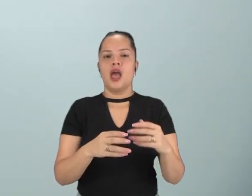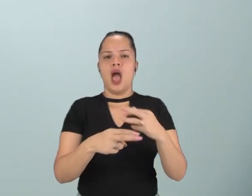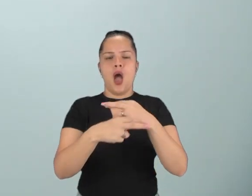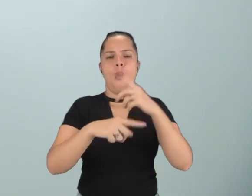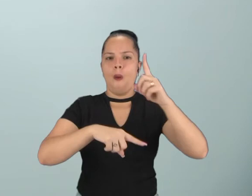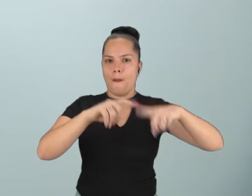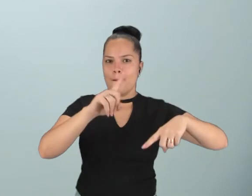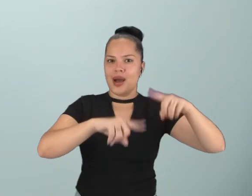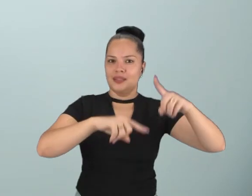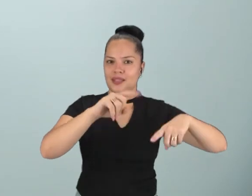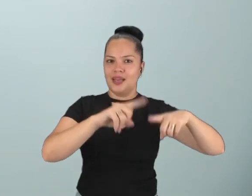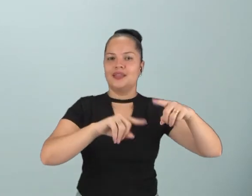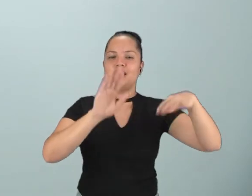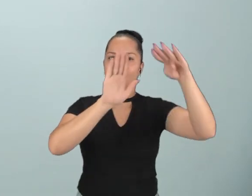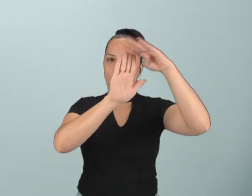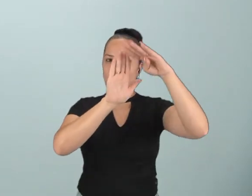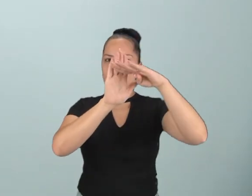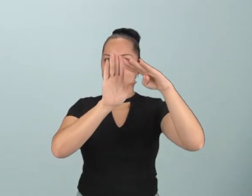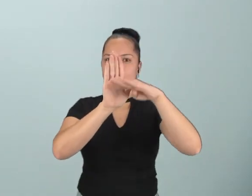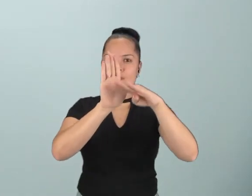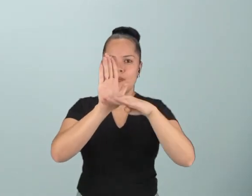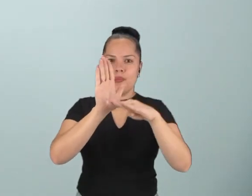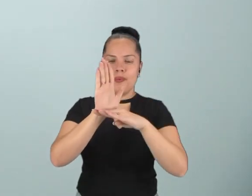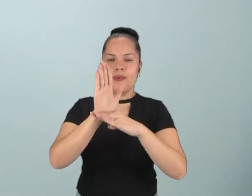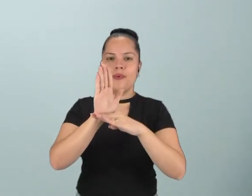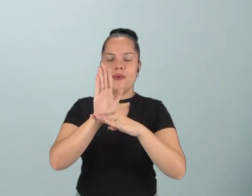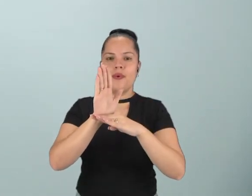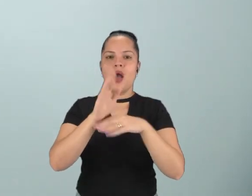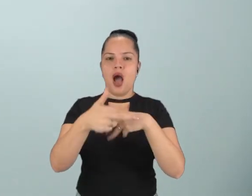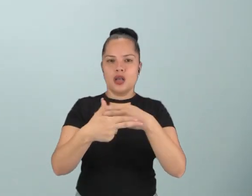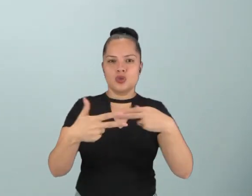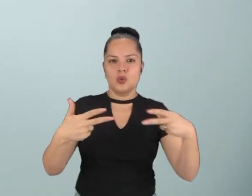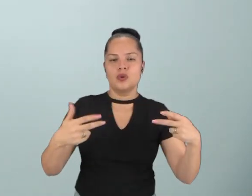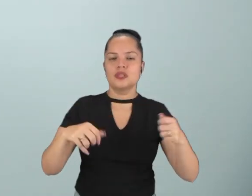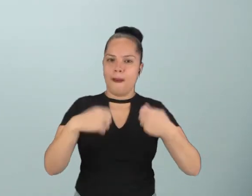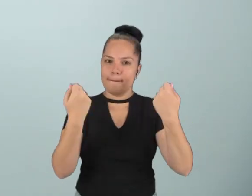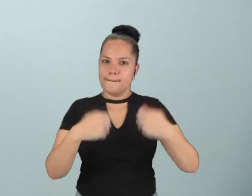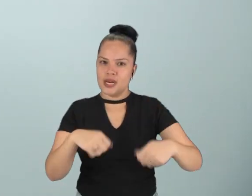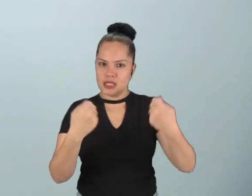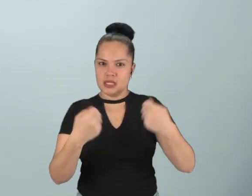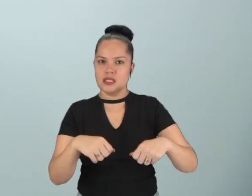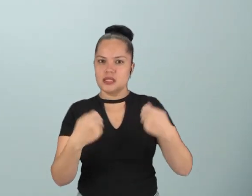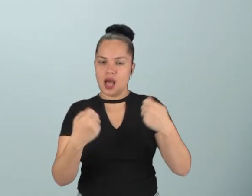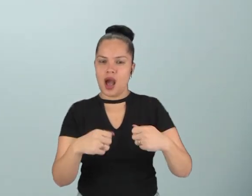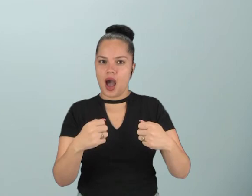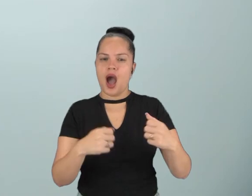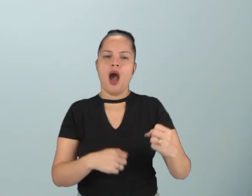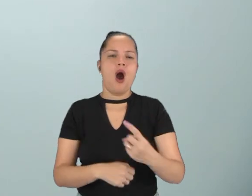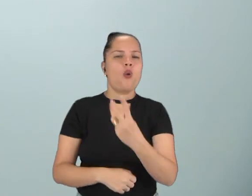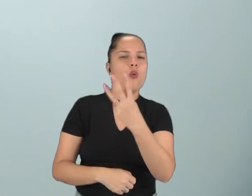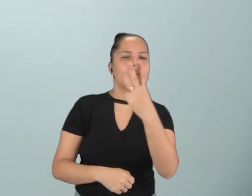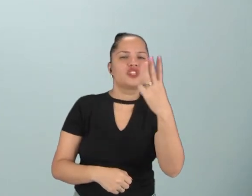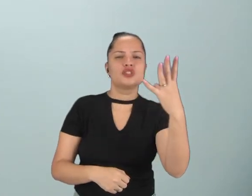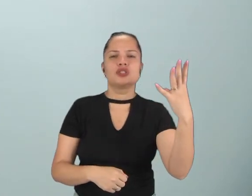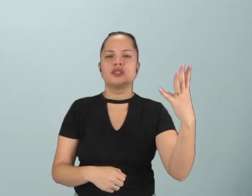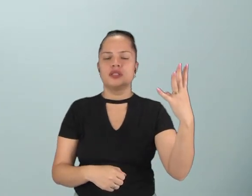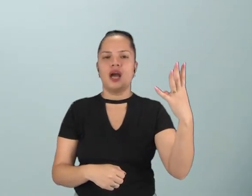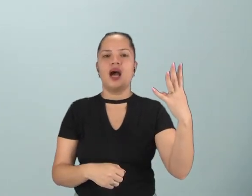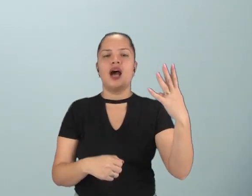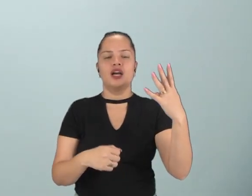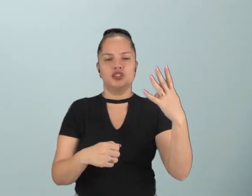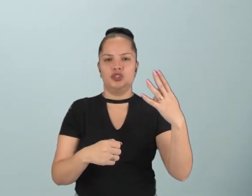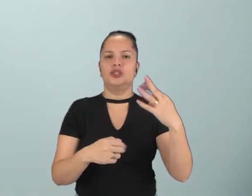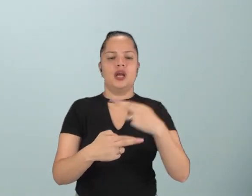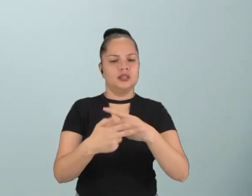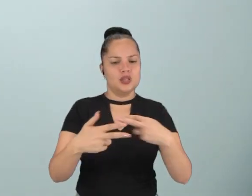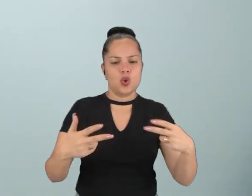ingredientes, a listagem de ingredientes. Lá na listagem de ingredientes, você vai encontrar a quantidade de cada ingrediente, se é um